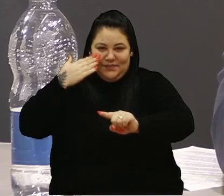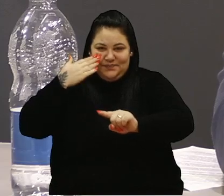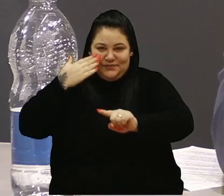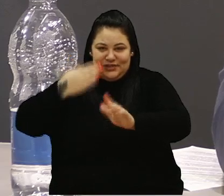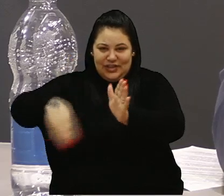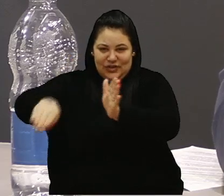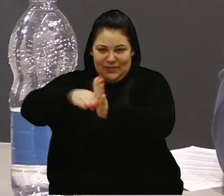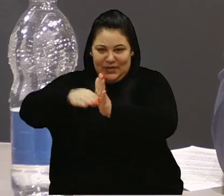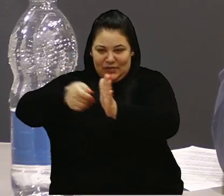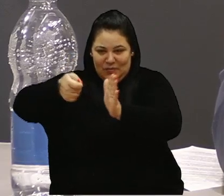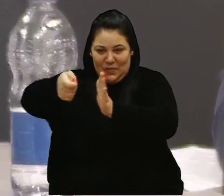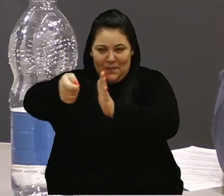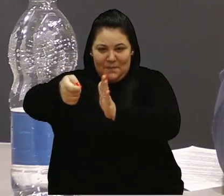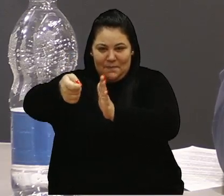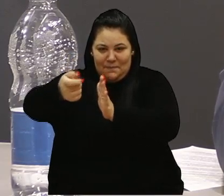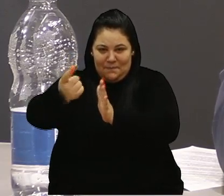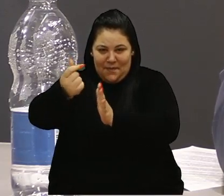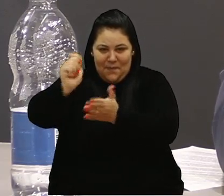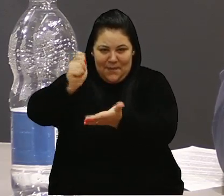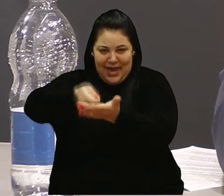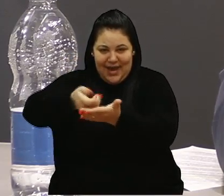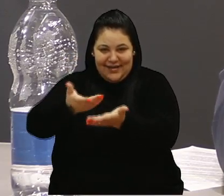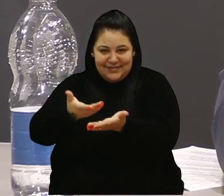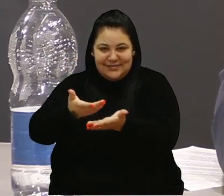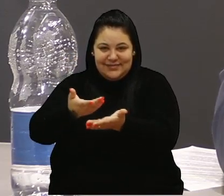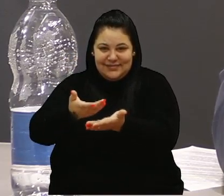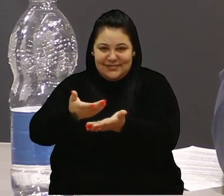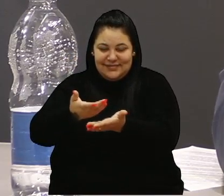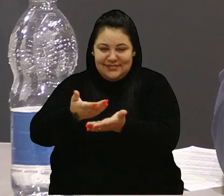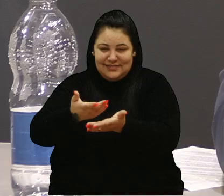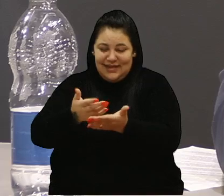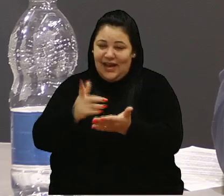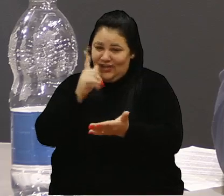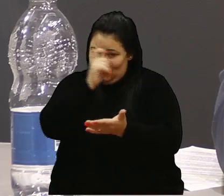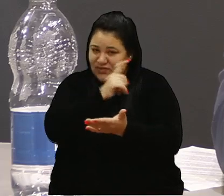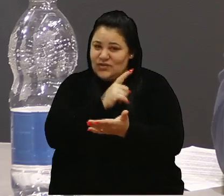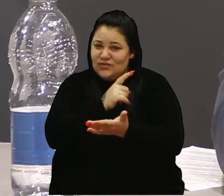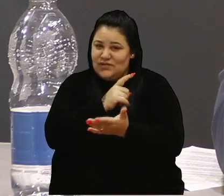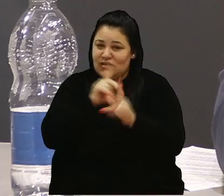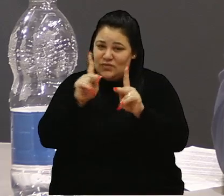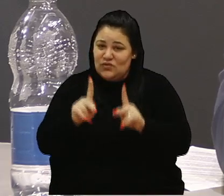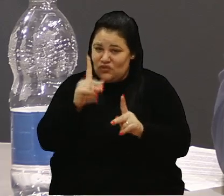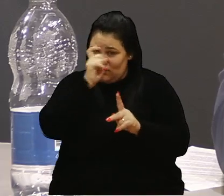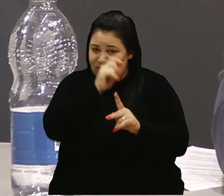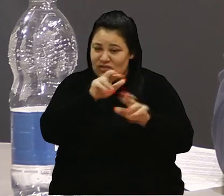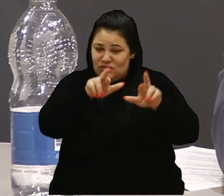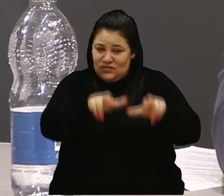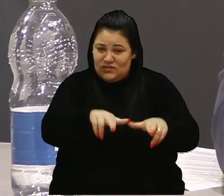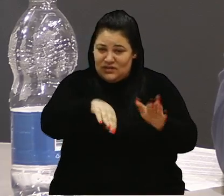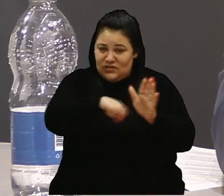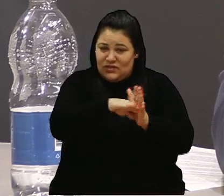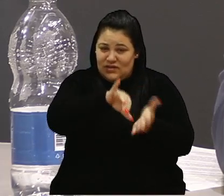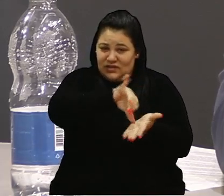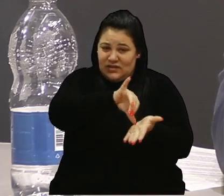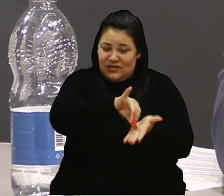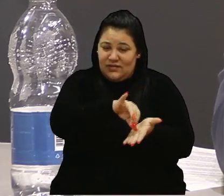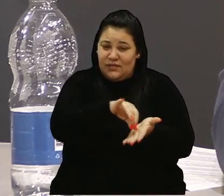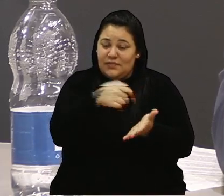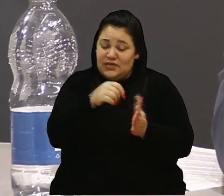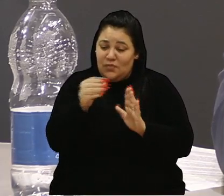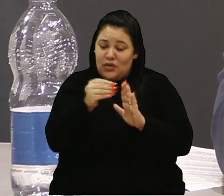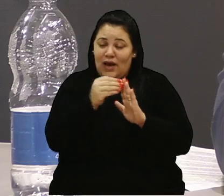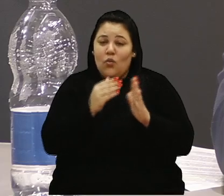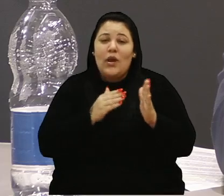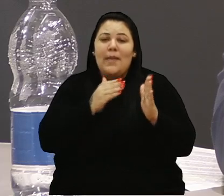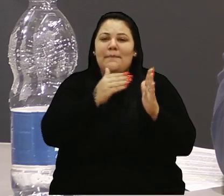região central. Então, vereador, se a gente puder fazer, se o senhor puder encabeçar assim em conjunto, a gente também colocar uma tolerância